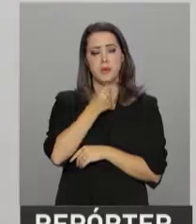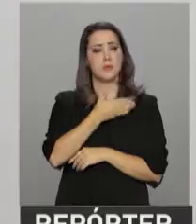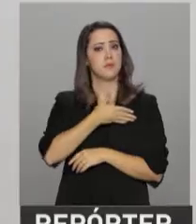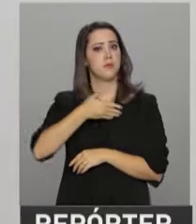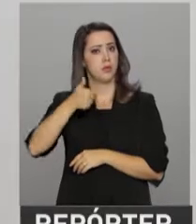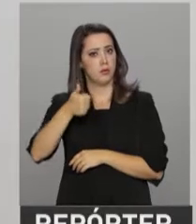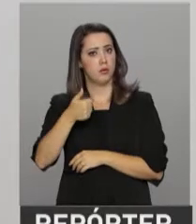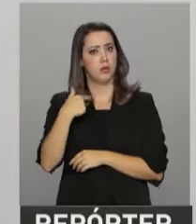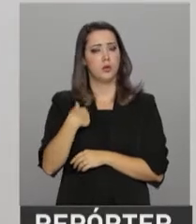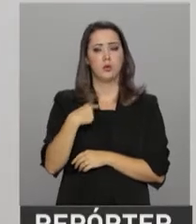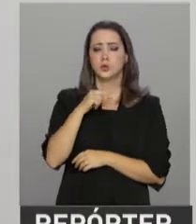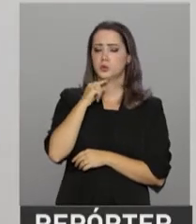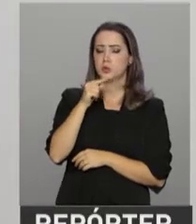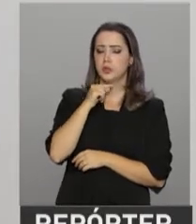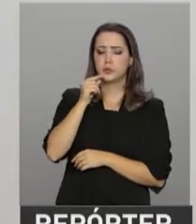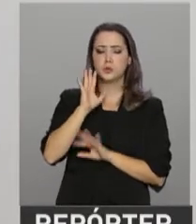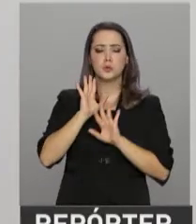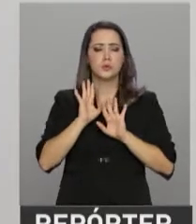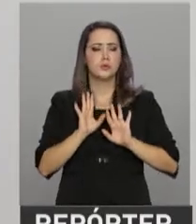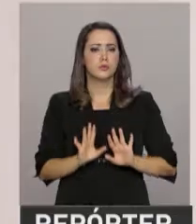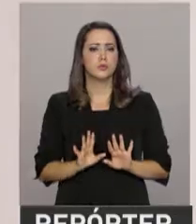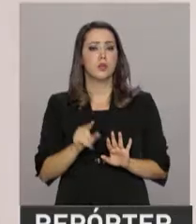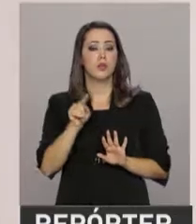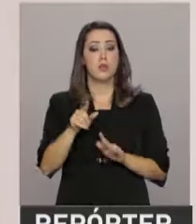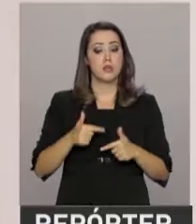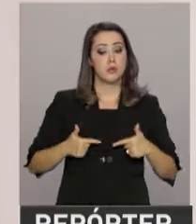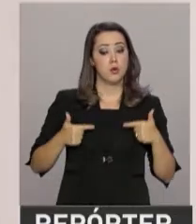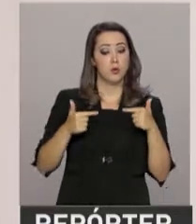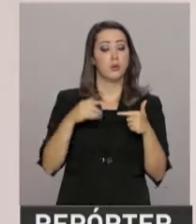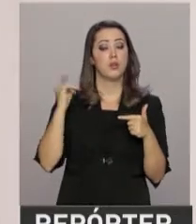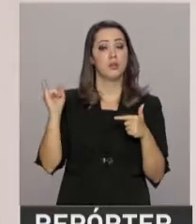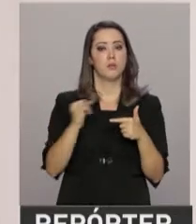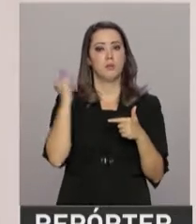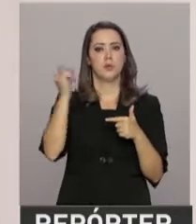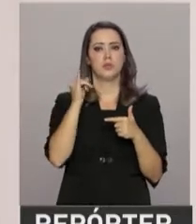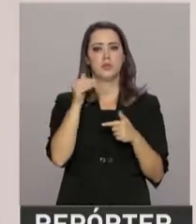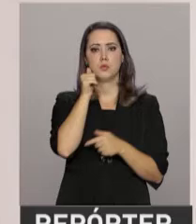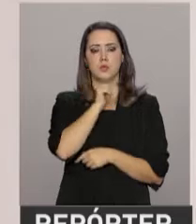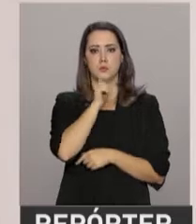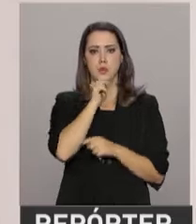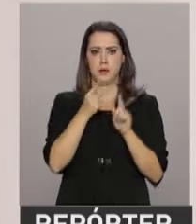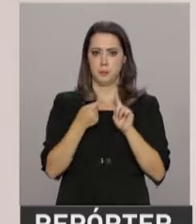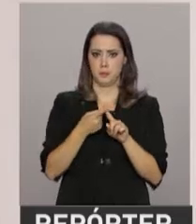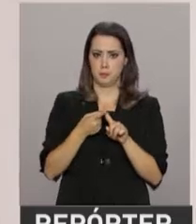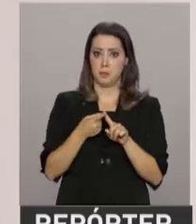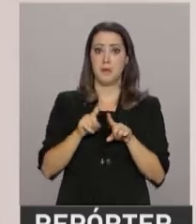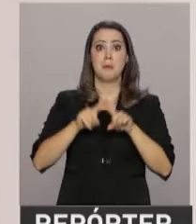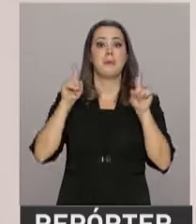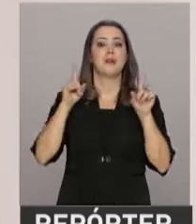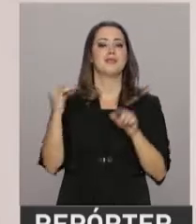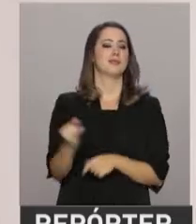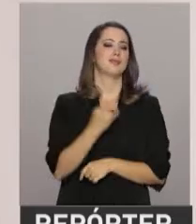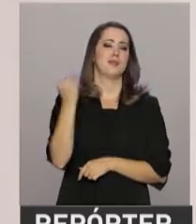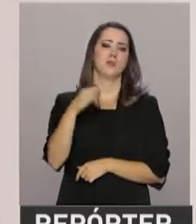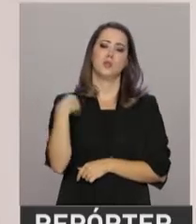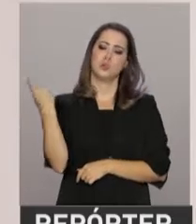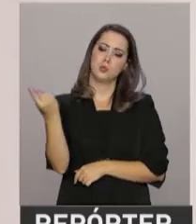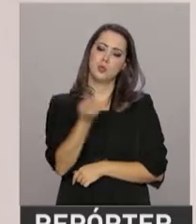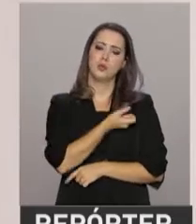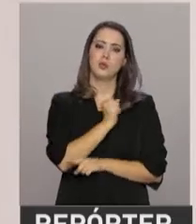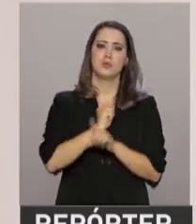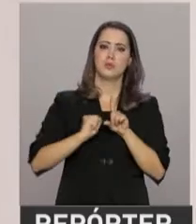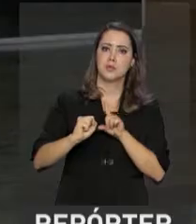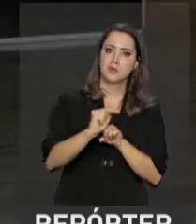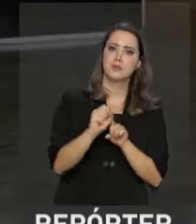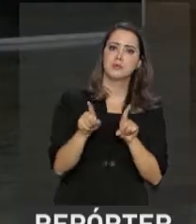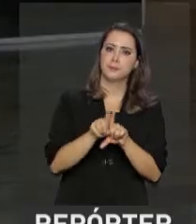sem sombra de dúvida essa luta é tão importante para as mulheres em primeiro lugar mas é muito importante para todos nós e para toda a